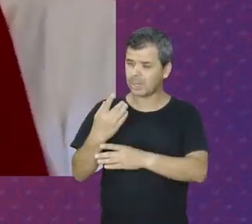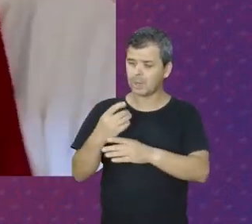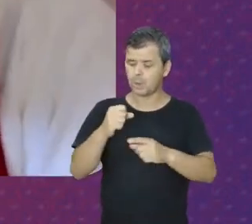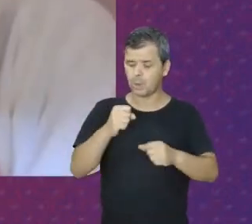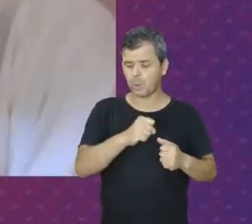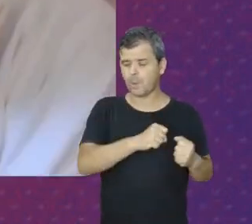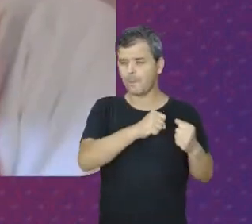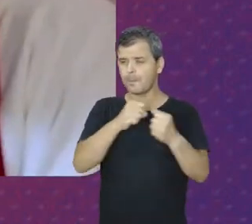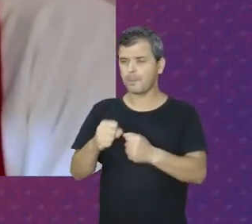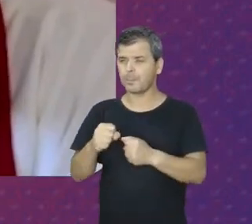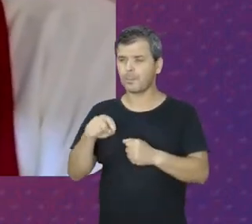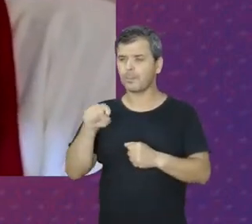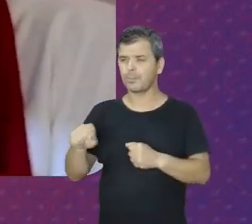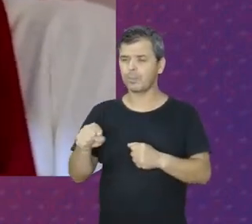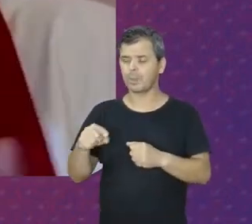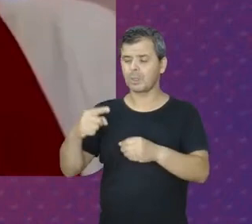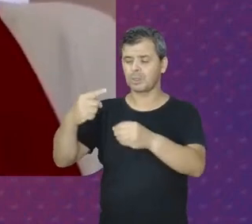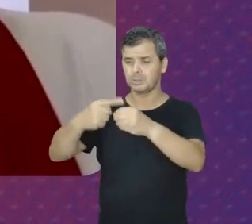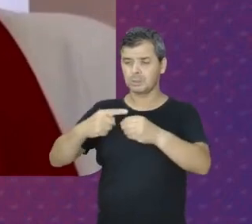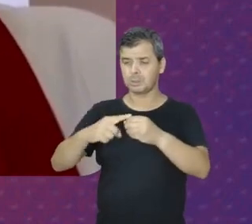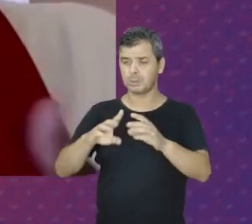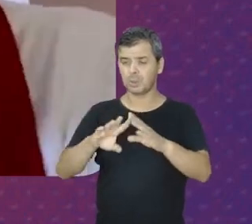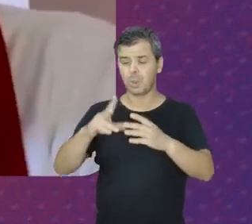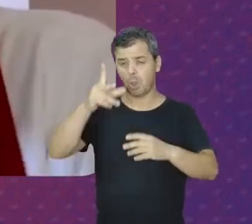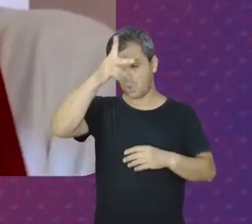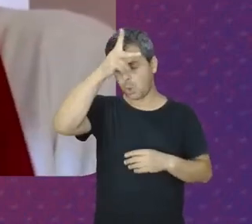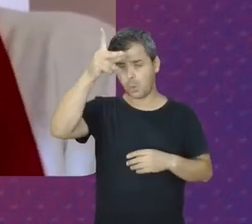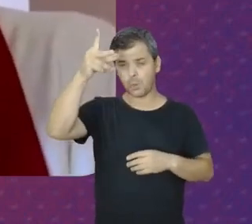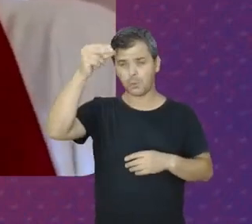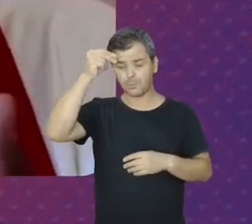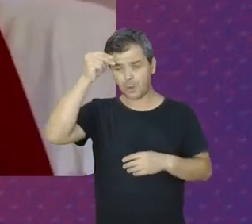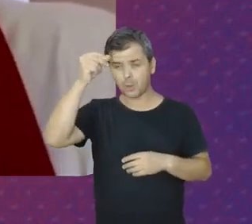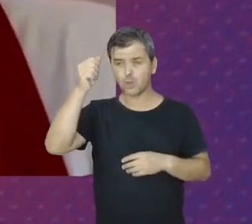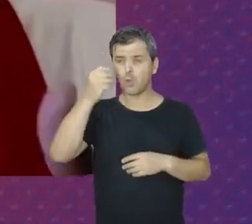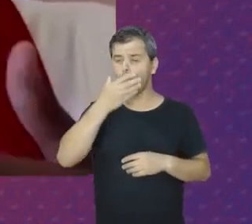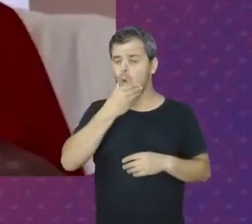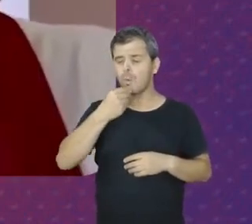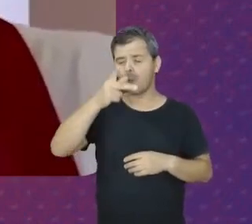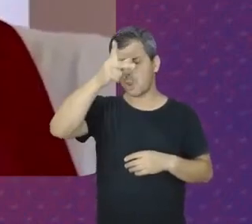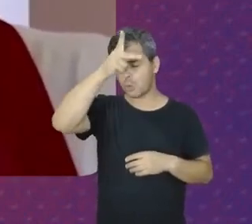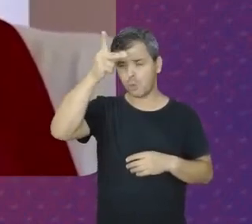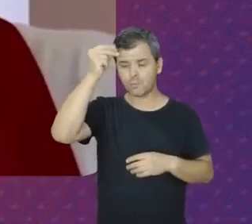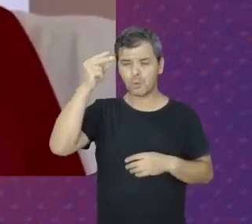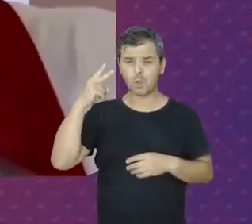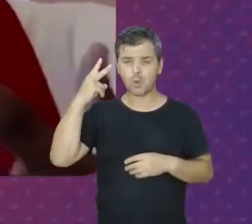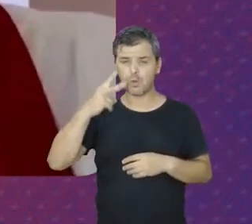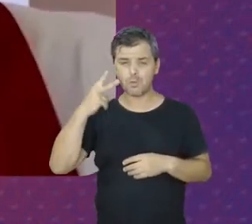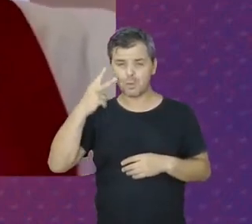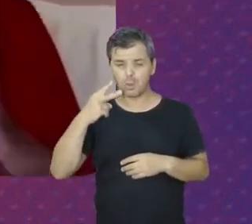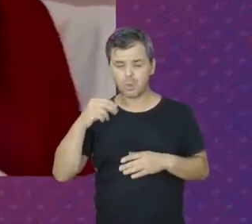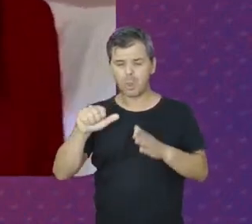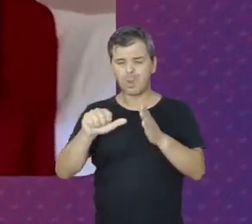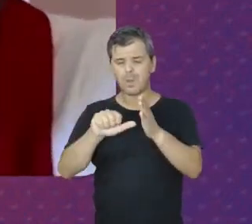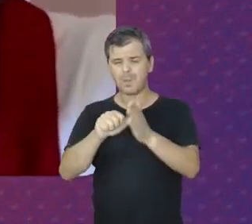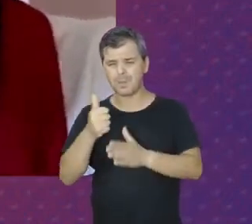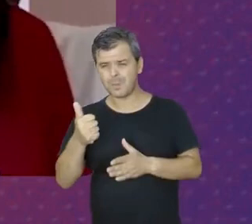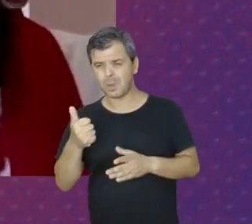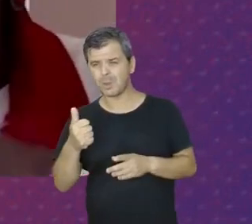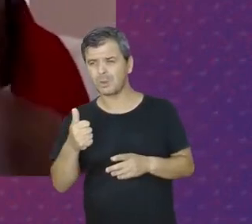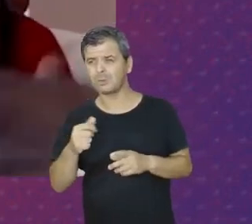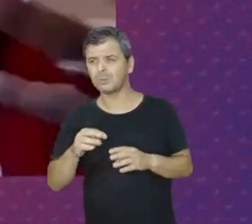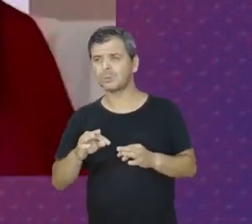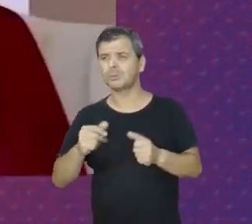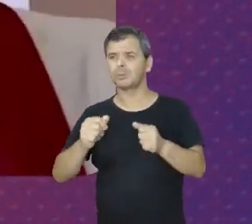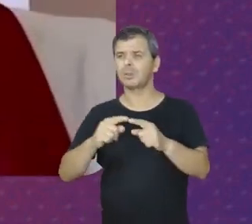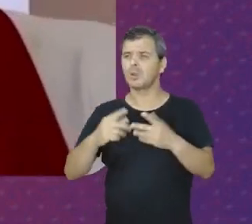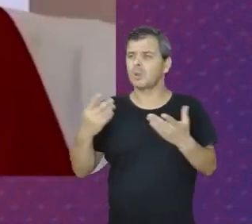poder ali naquela cidade. O prefeito, a prefeita, os vereadores, as vereadoras, as primeiras damas ou os primeiros